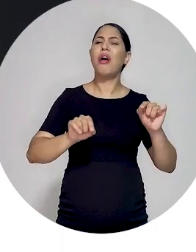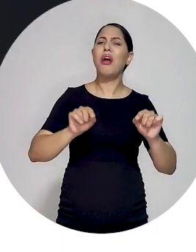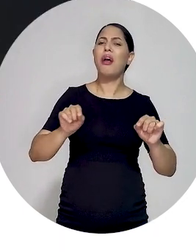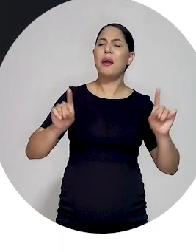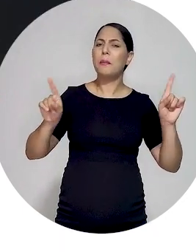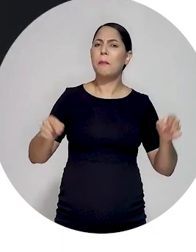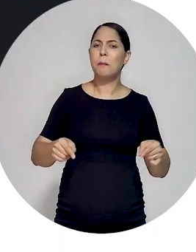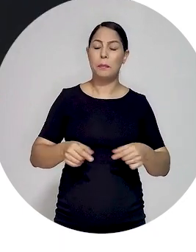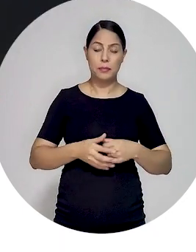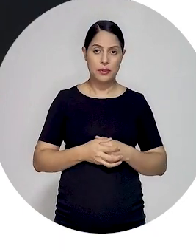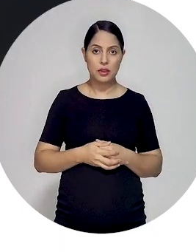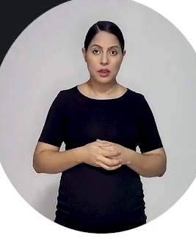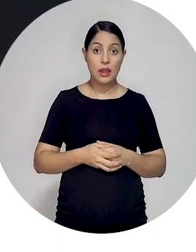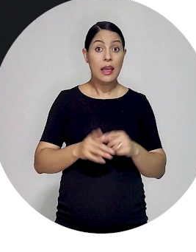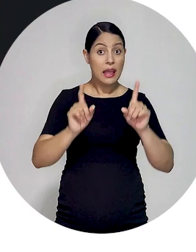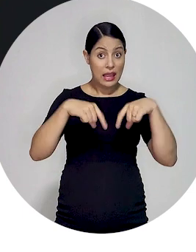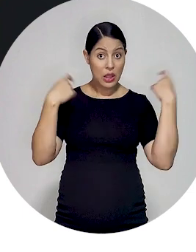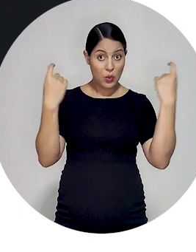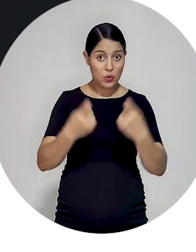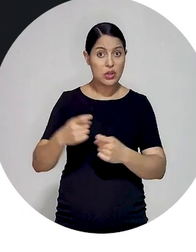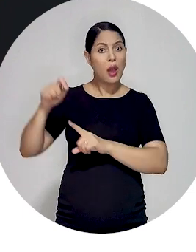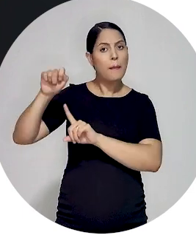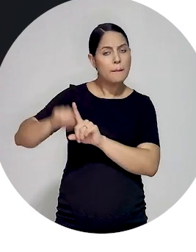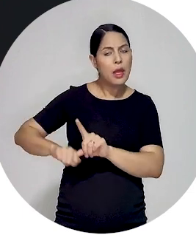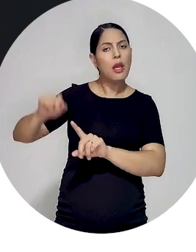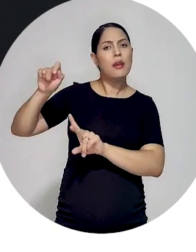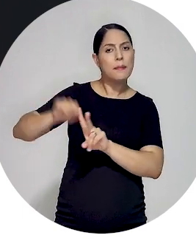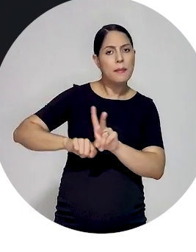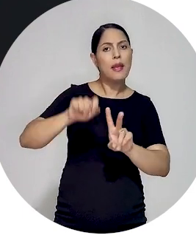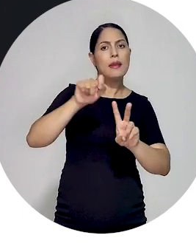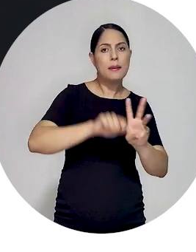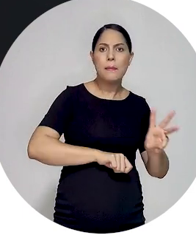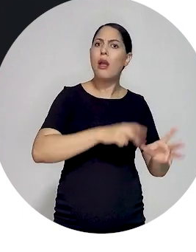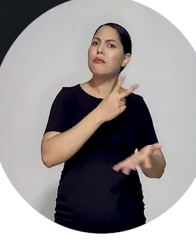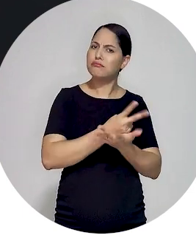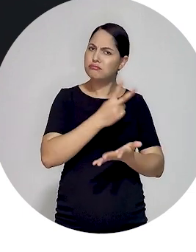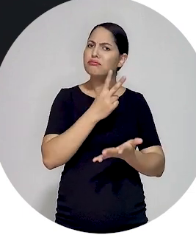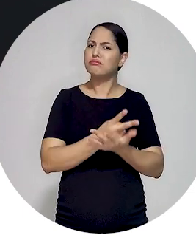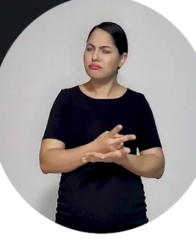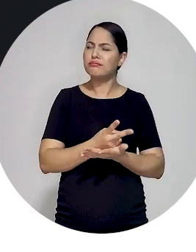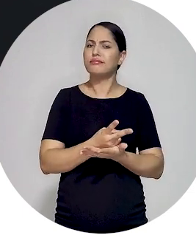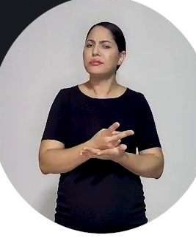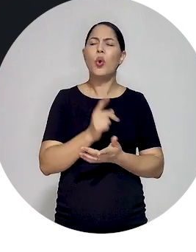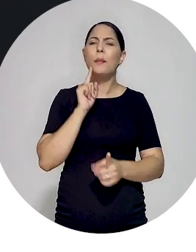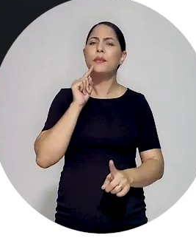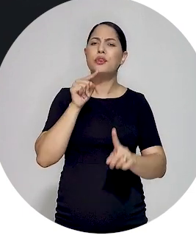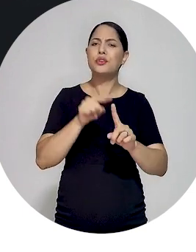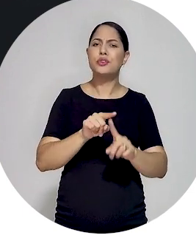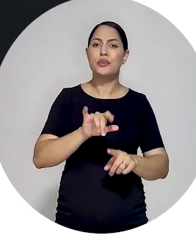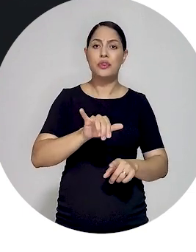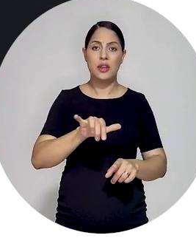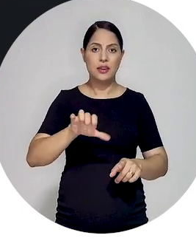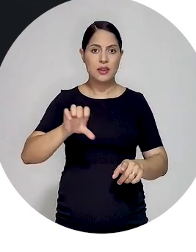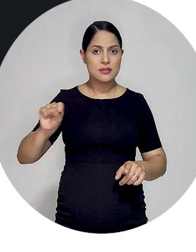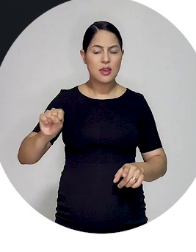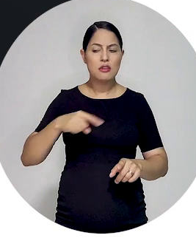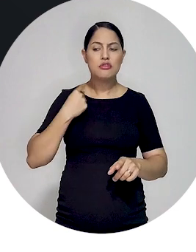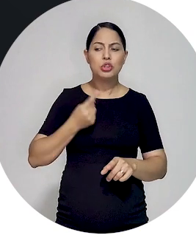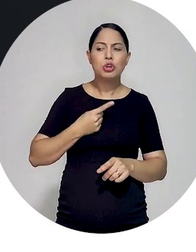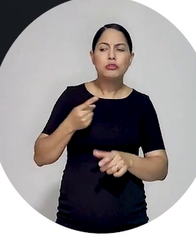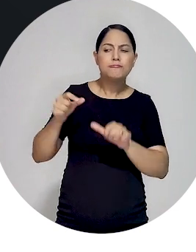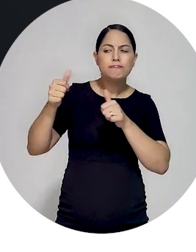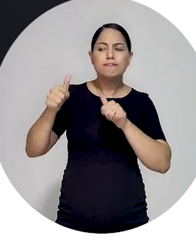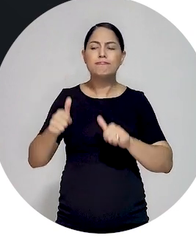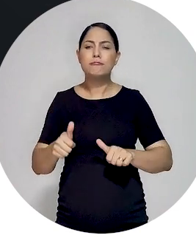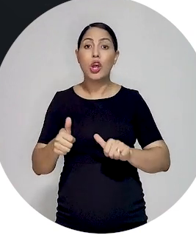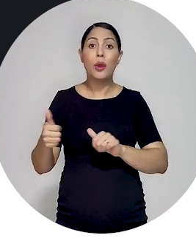OAB Nacional, Gisele Crave-Chinchim, abre aspas. São realizadas reuniões mensais em que há prestação de contas sobre o andamento daquilo que